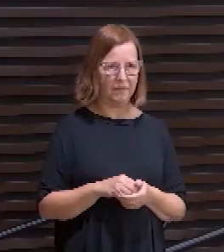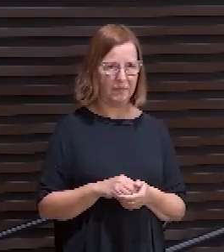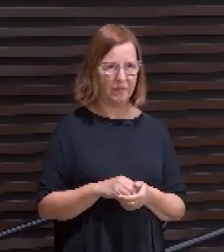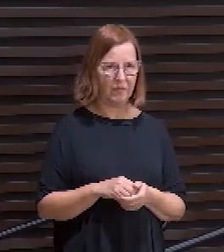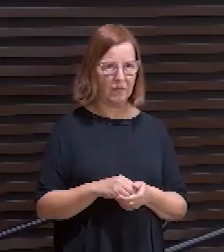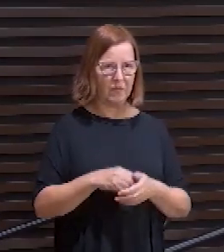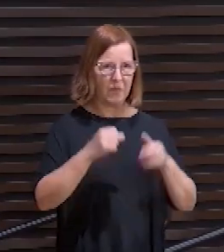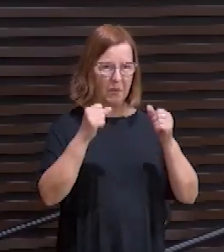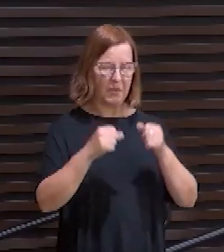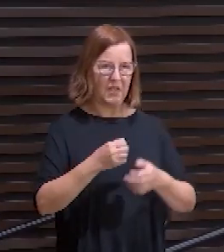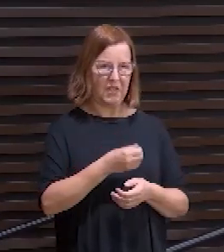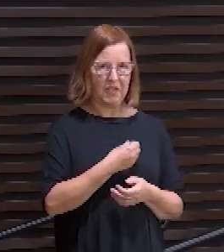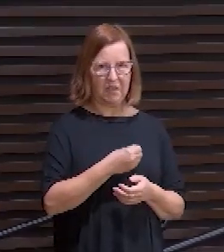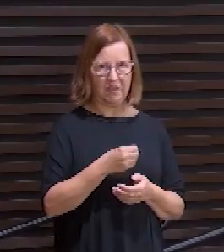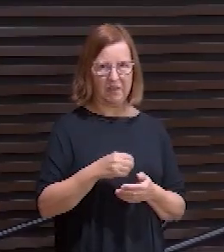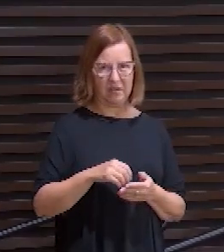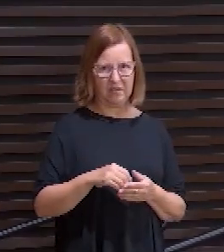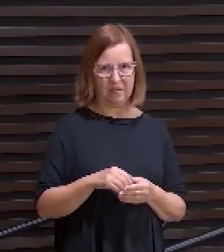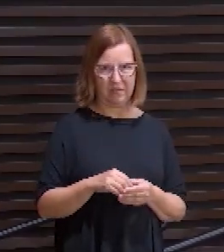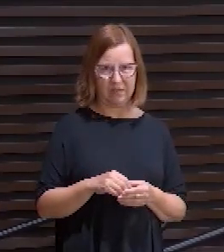Potencialidade de vida, queridos.